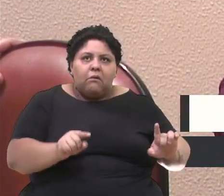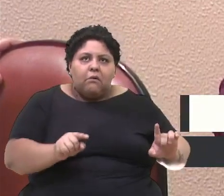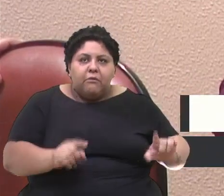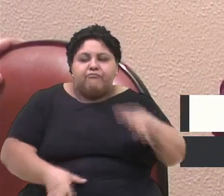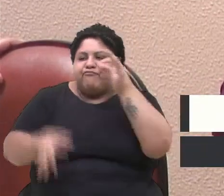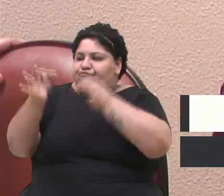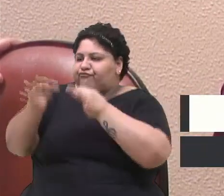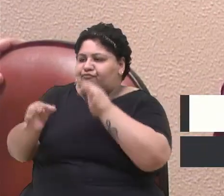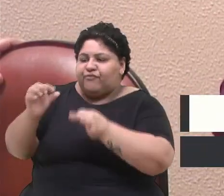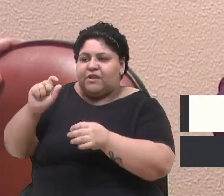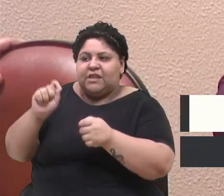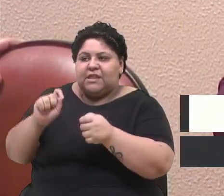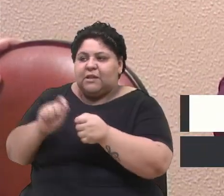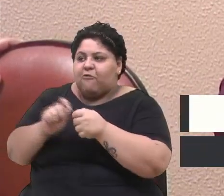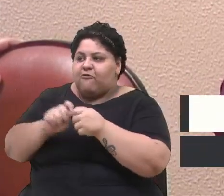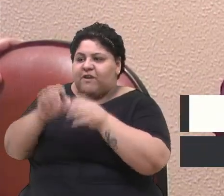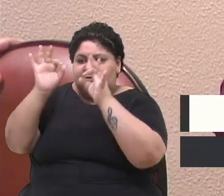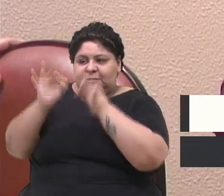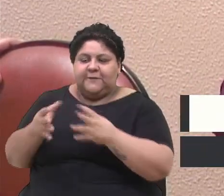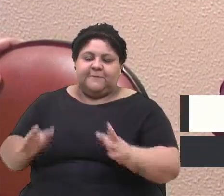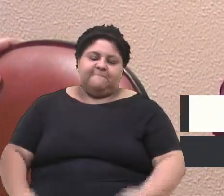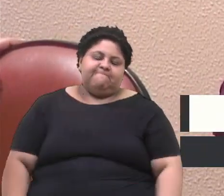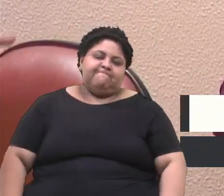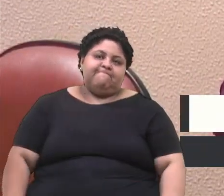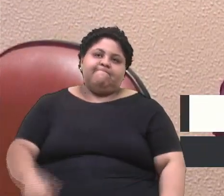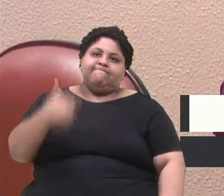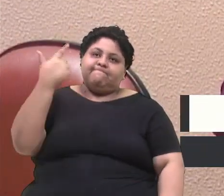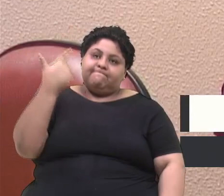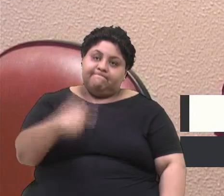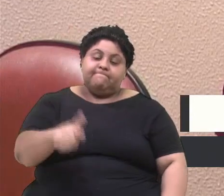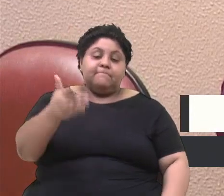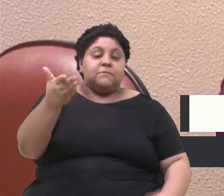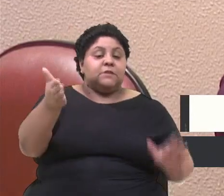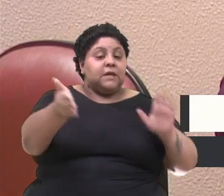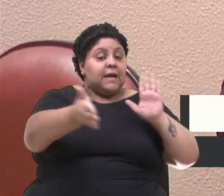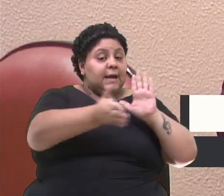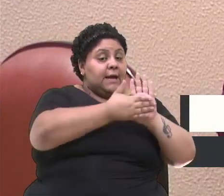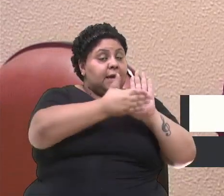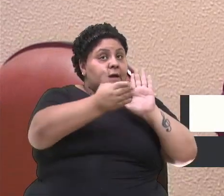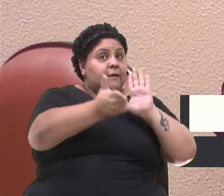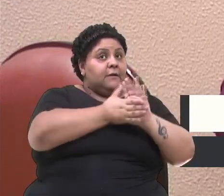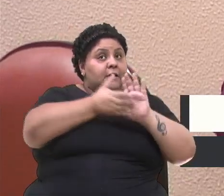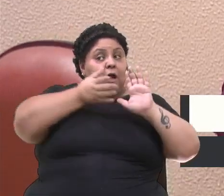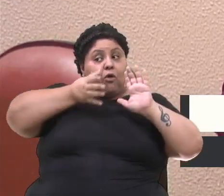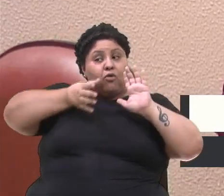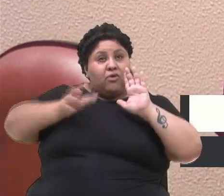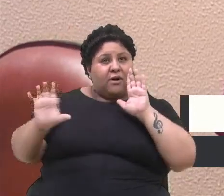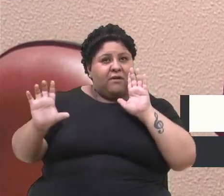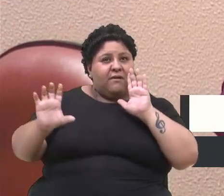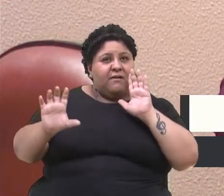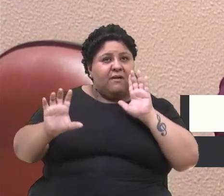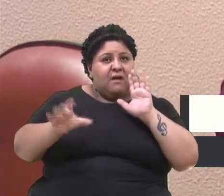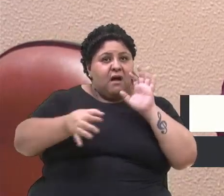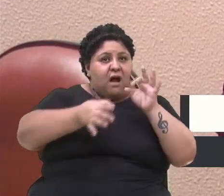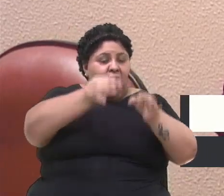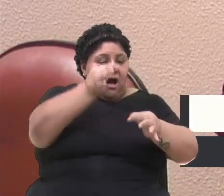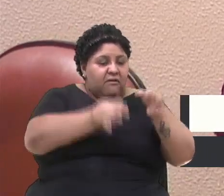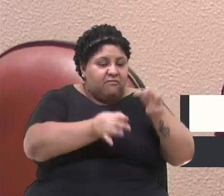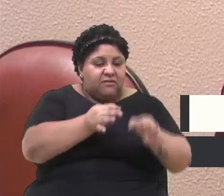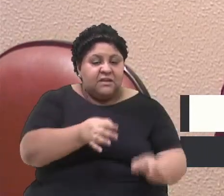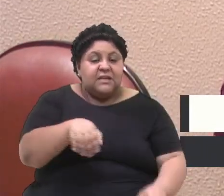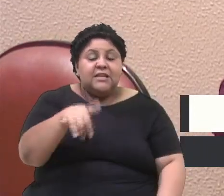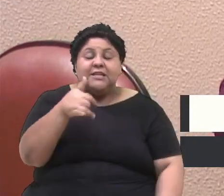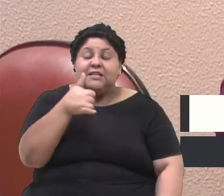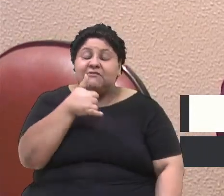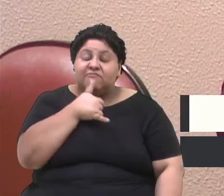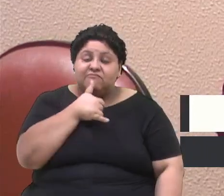não faz a sua parte. Então, mais uma vez, deixar registrado aqui ao repúdio ao judiciário, que